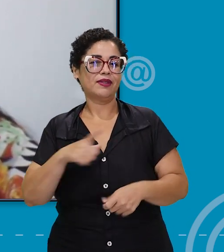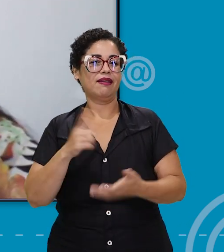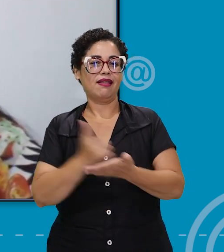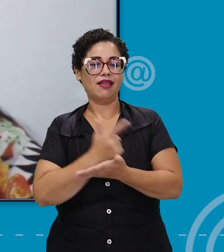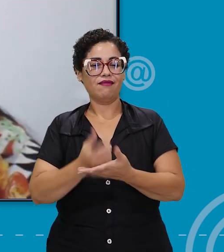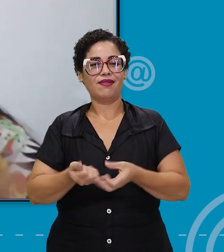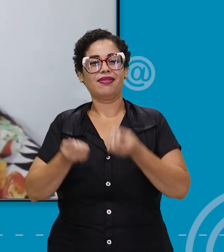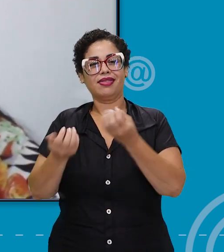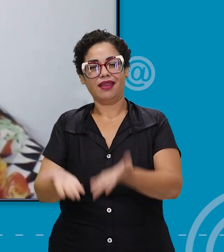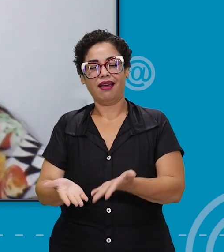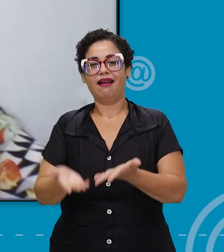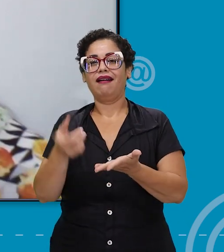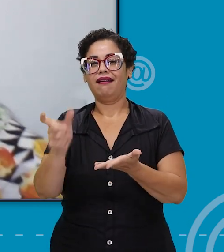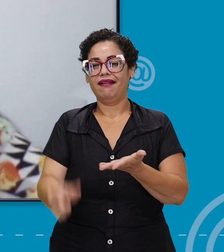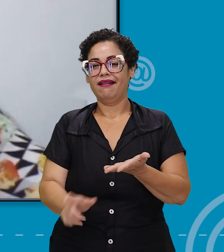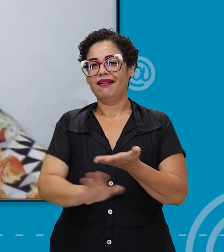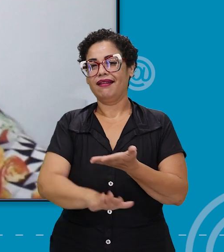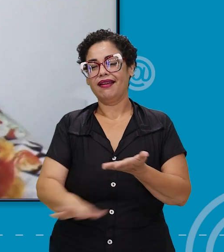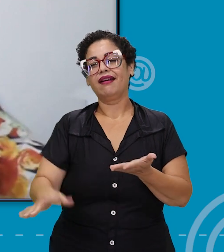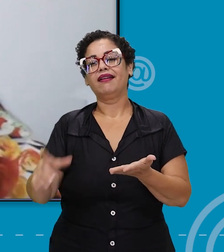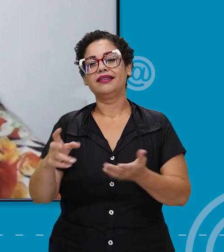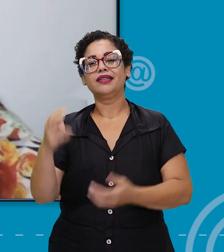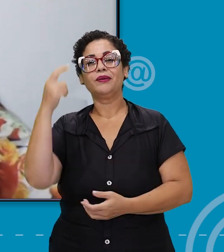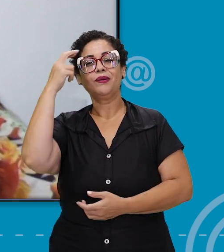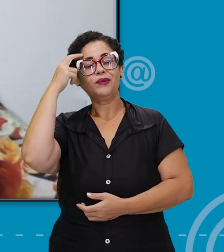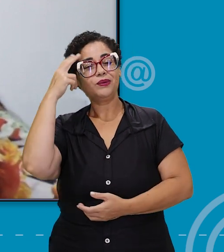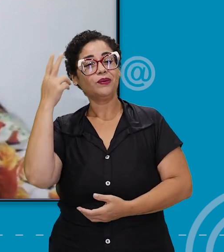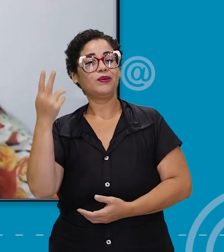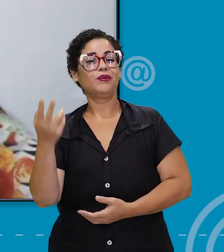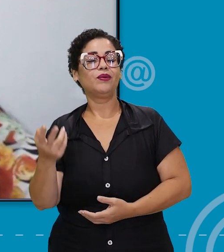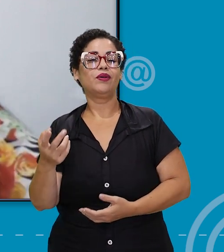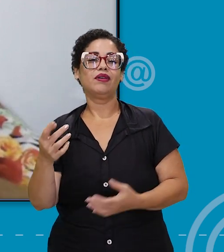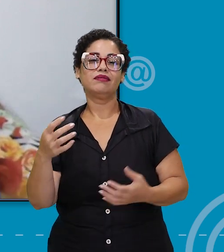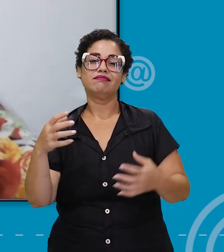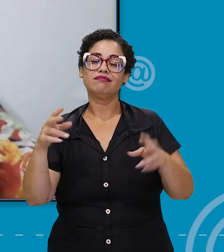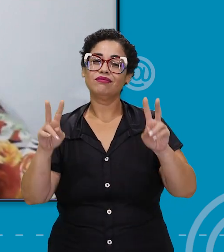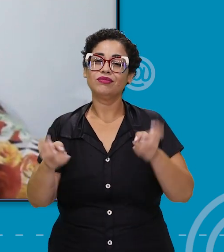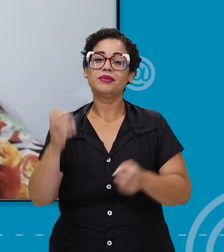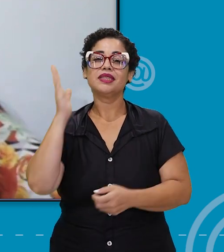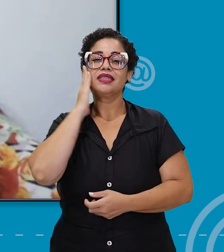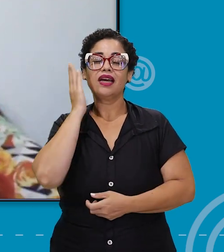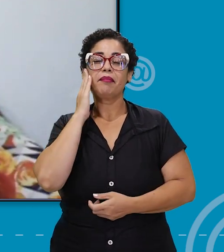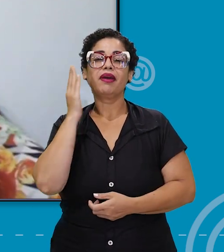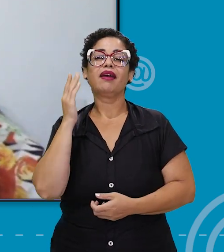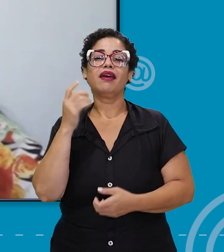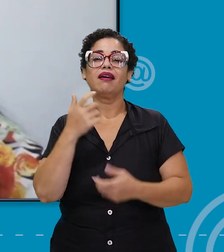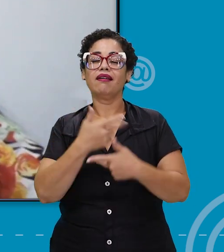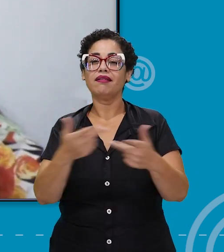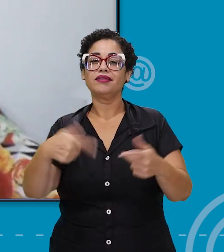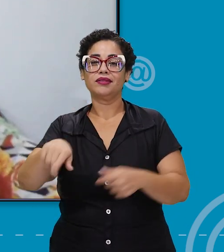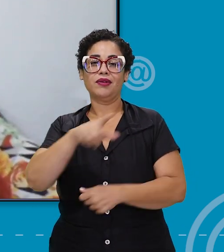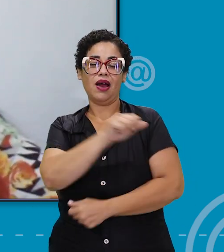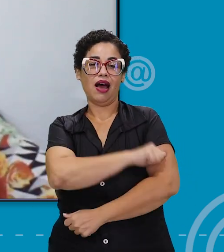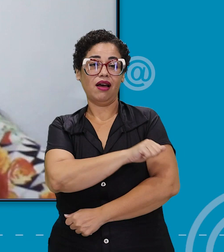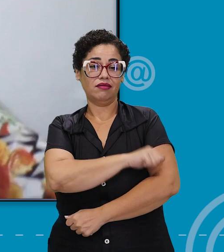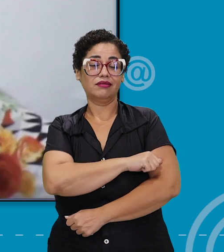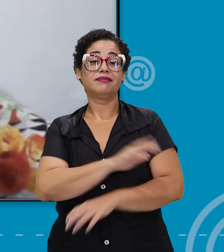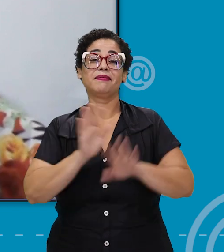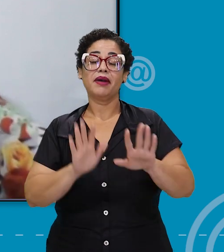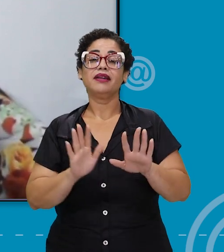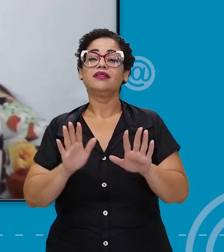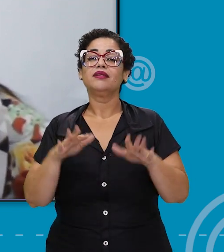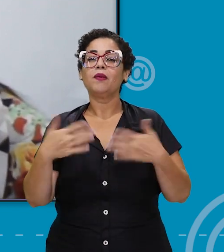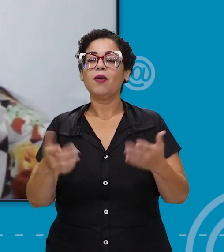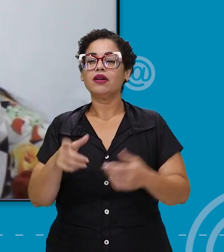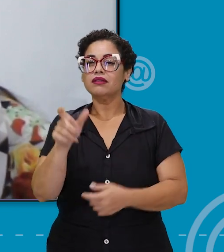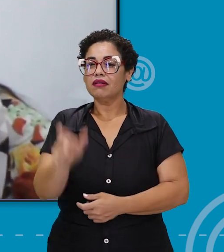tem de trazer mesmo uma questão de cultura, uma questão de saberes para os alunos, né? Só